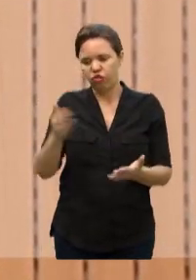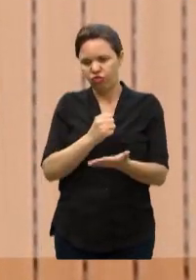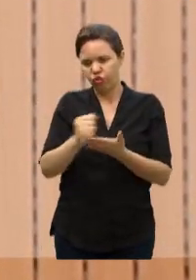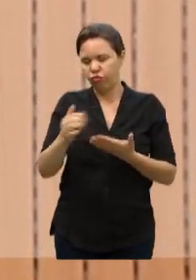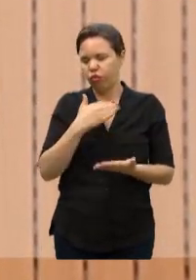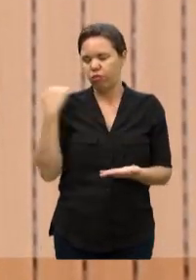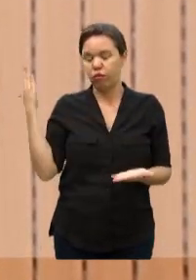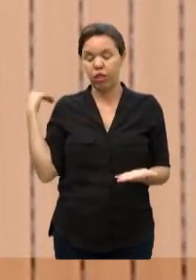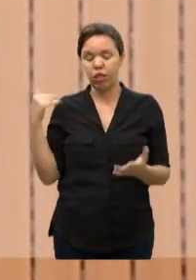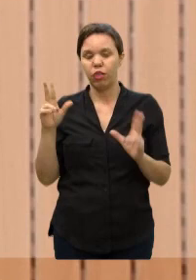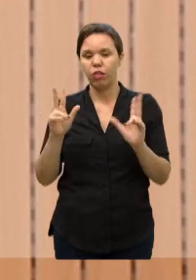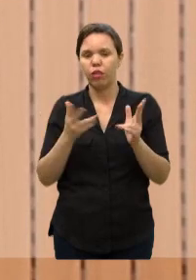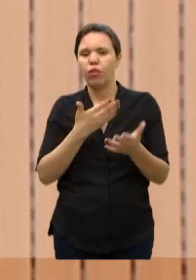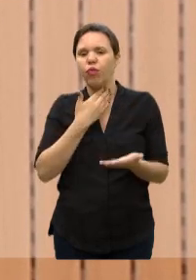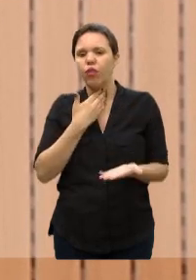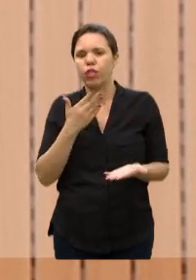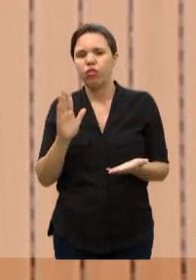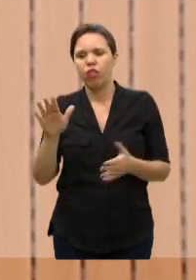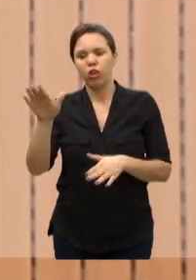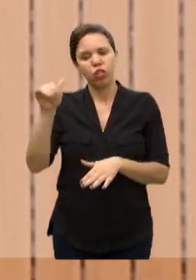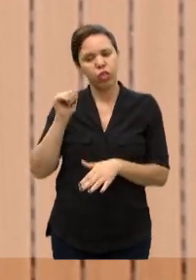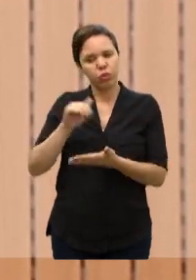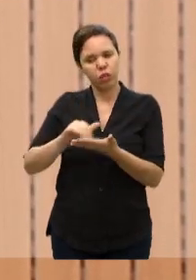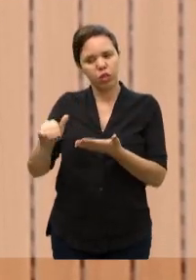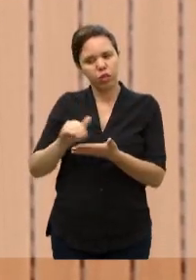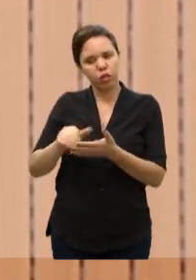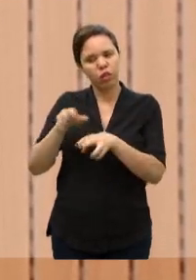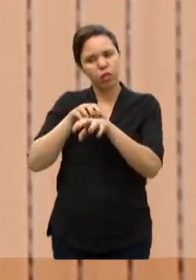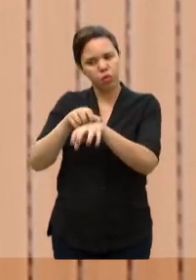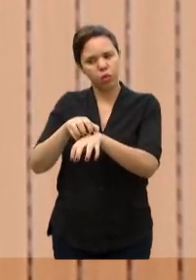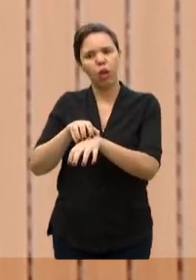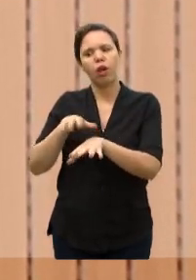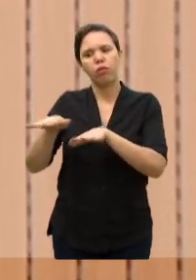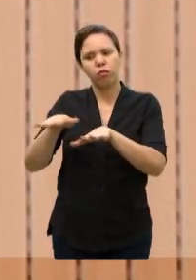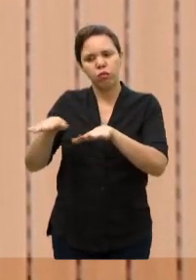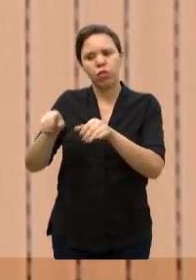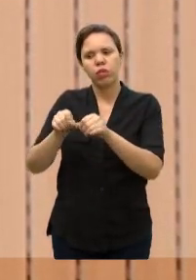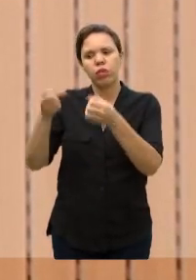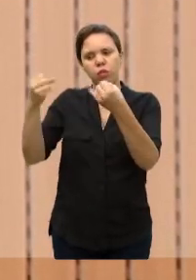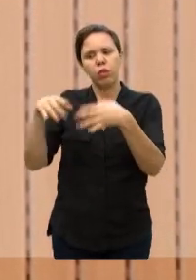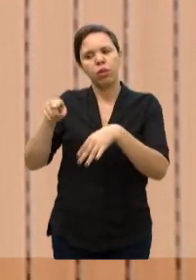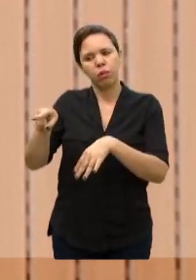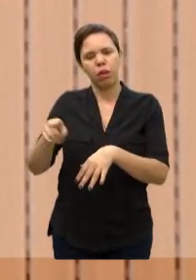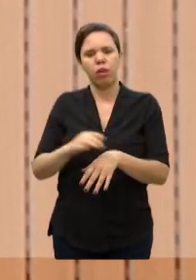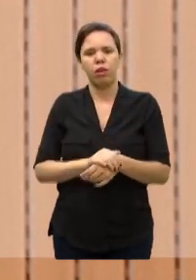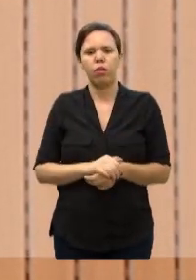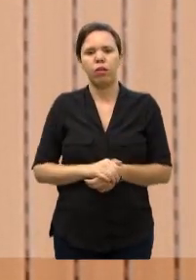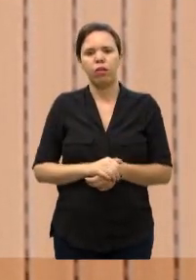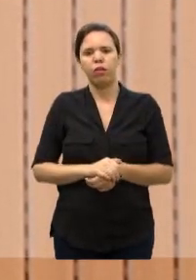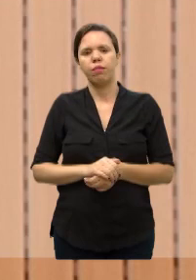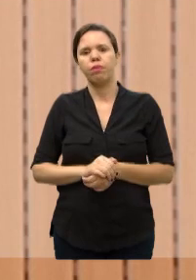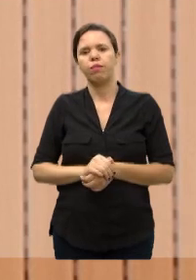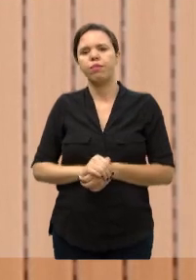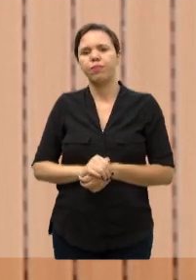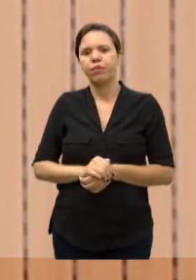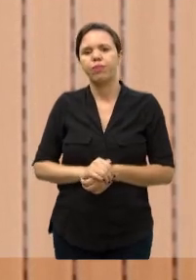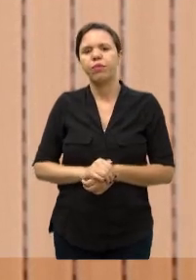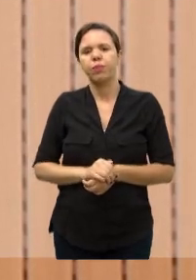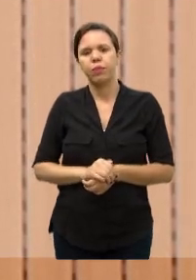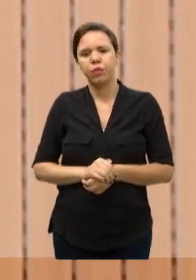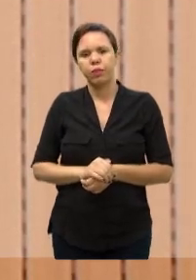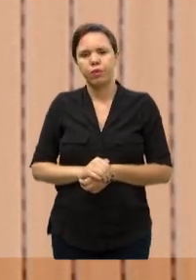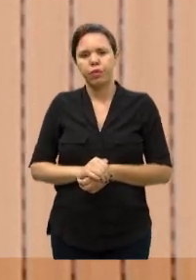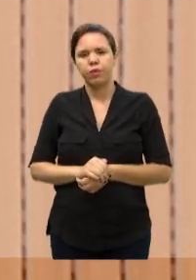gente conversou naquela época, ele falou, vou chamar o secretário de transporte, você fala para ele, explica para ele, que ele é que tem